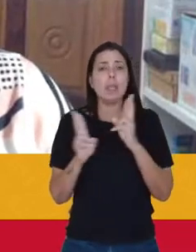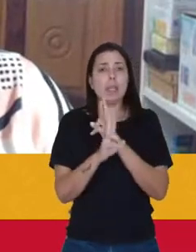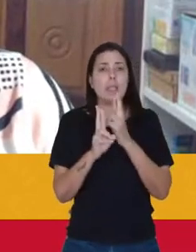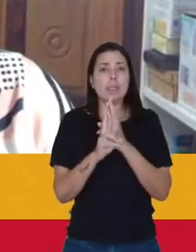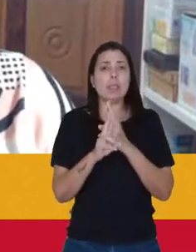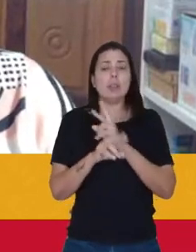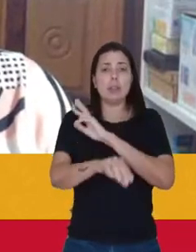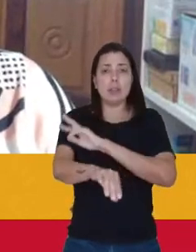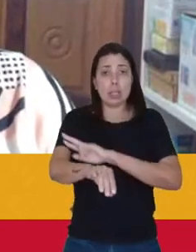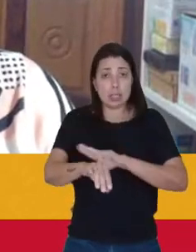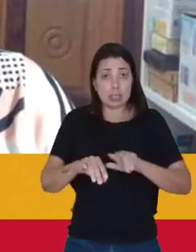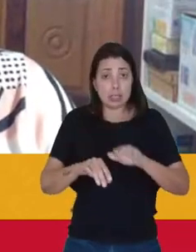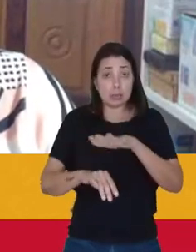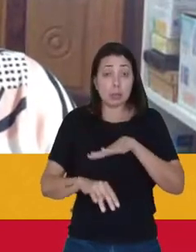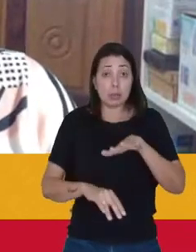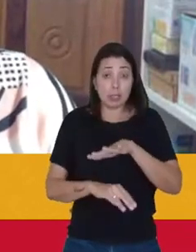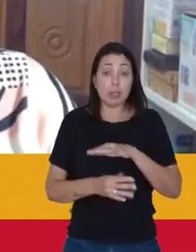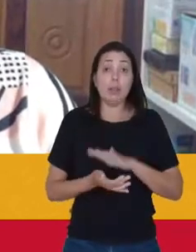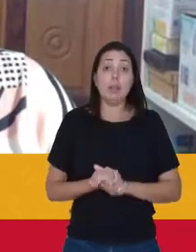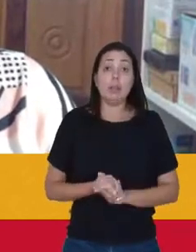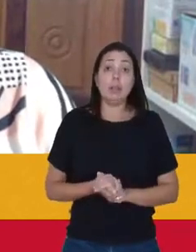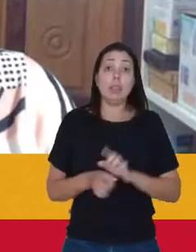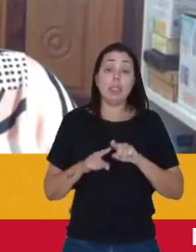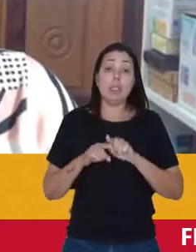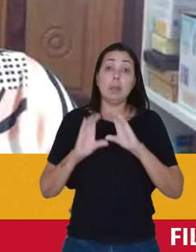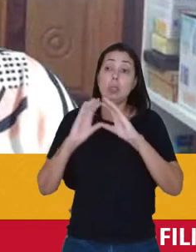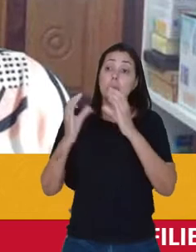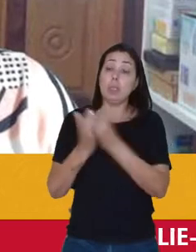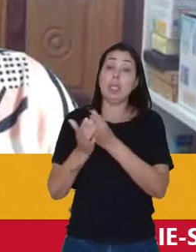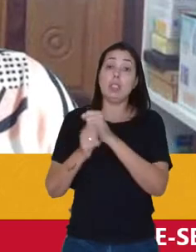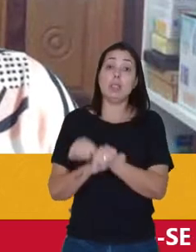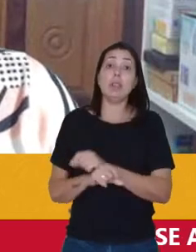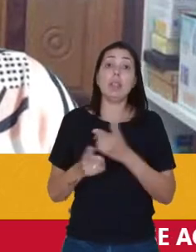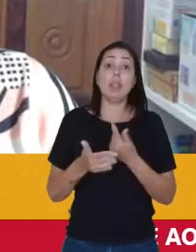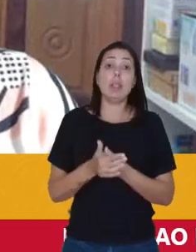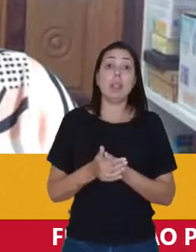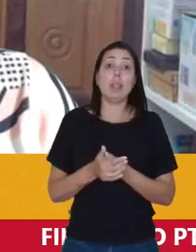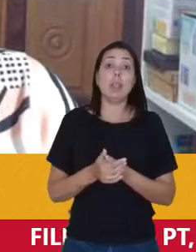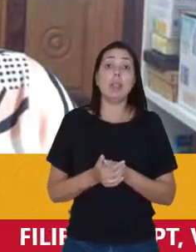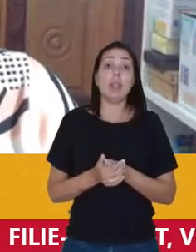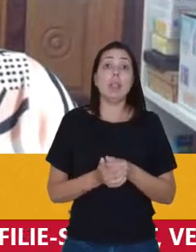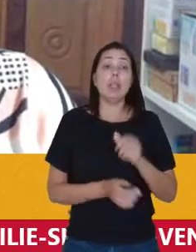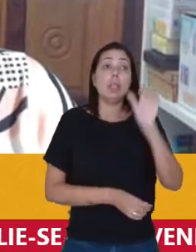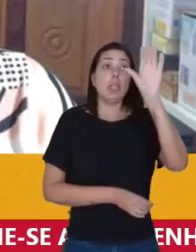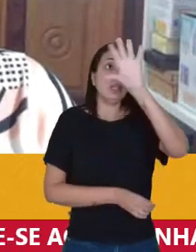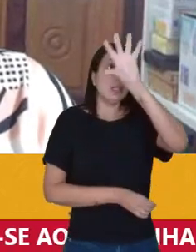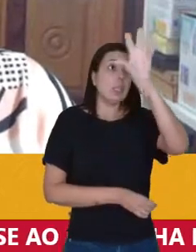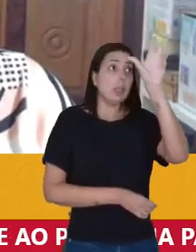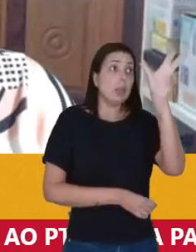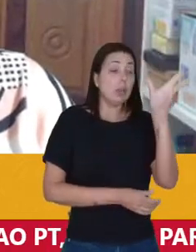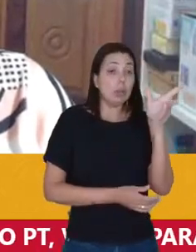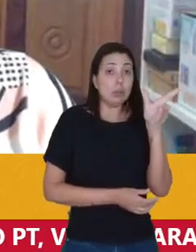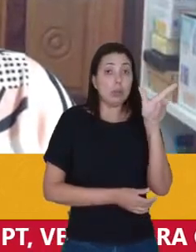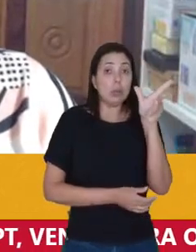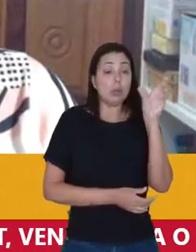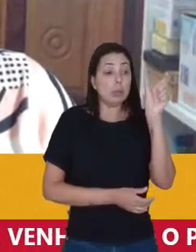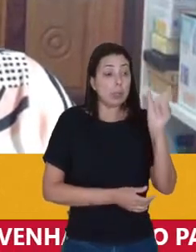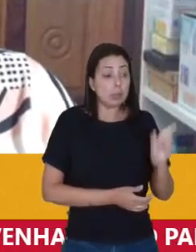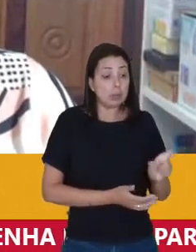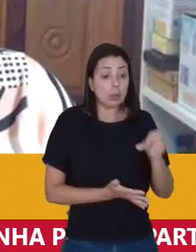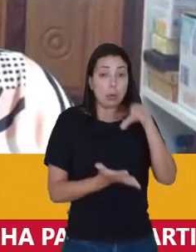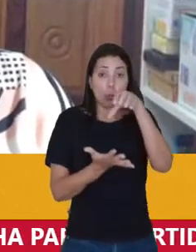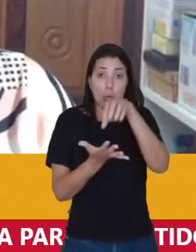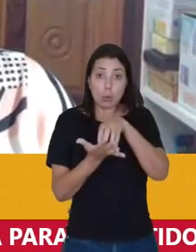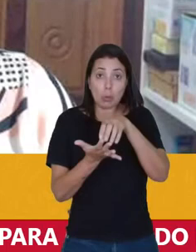entre o racismo ambiental e as comunidades quilombolas, né? Como você mesmo falou, desses grupos